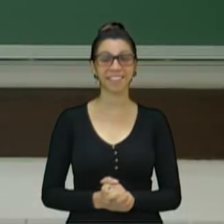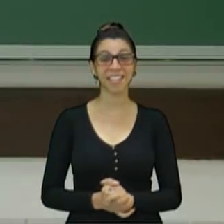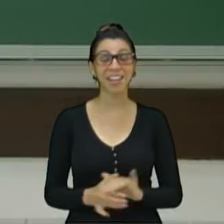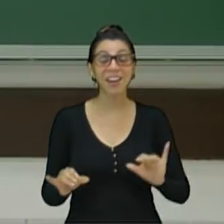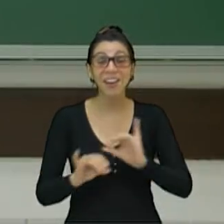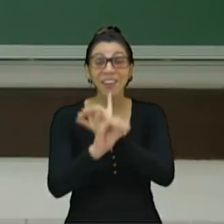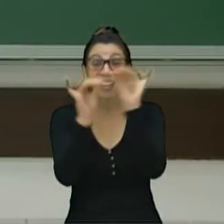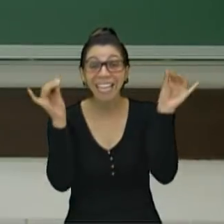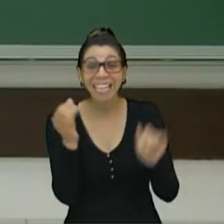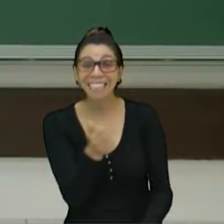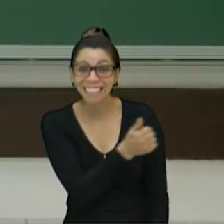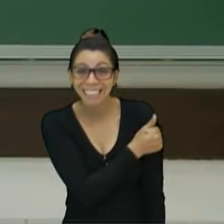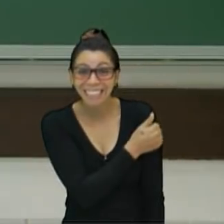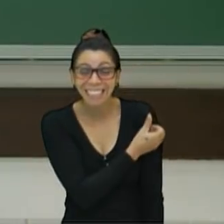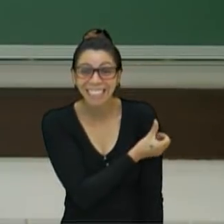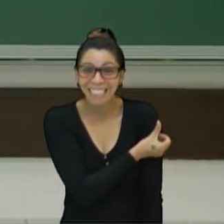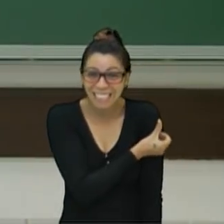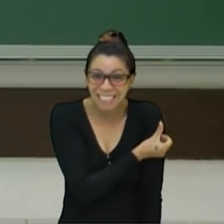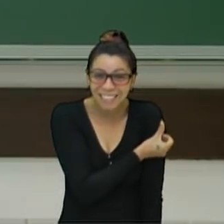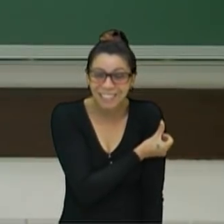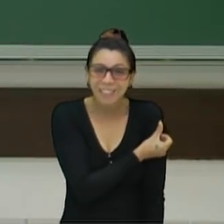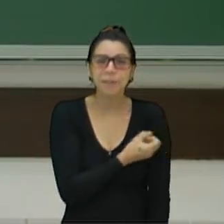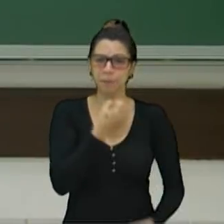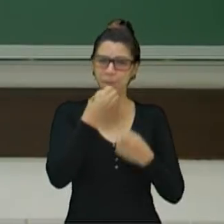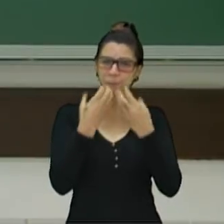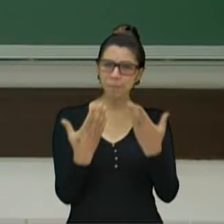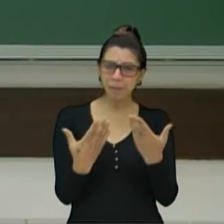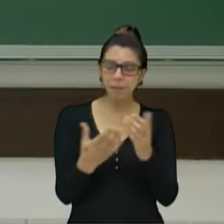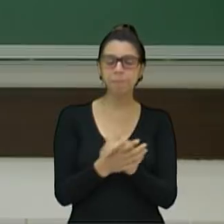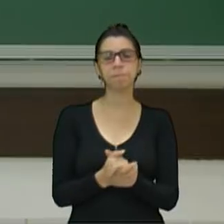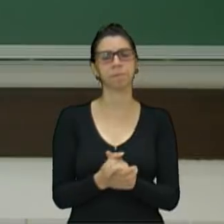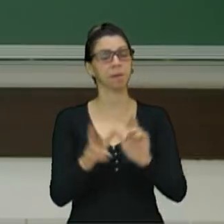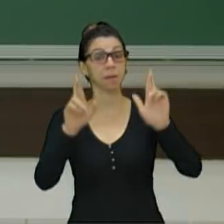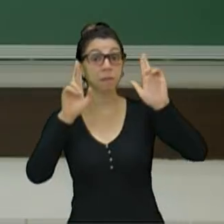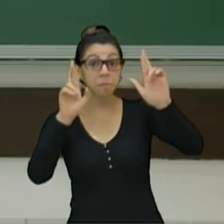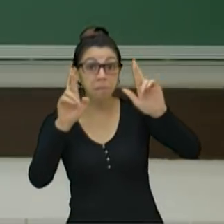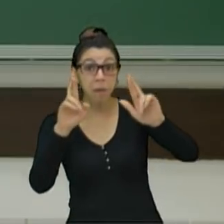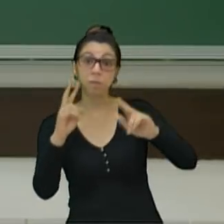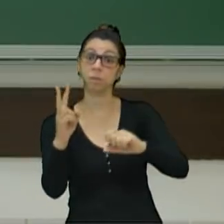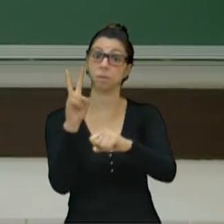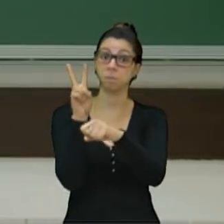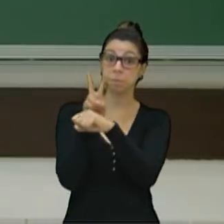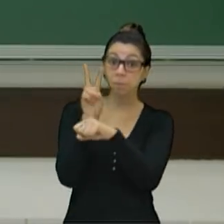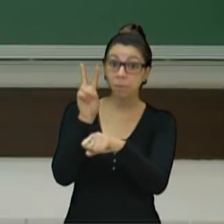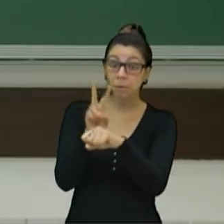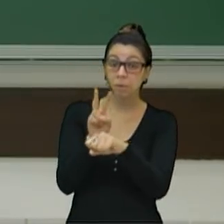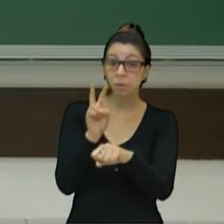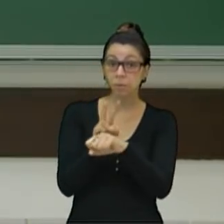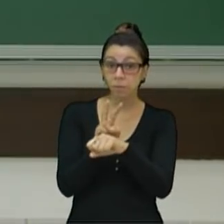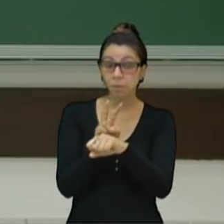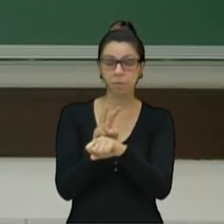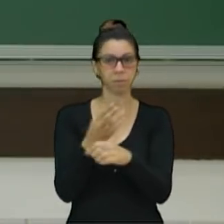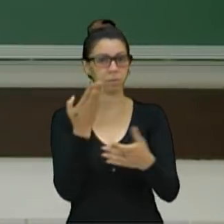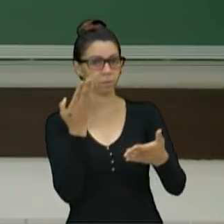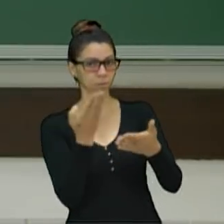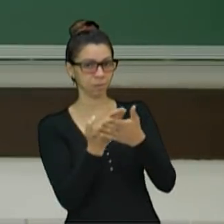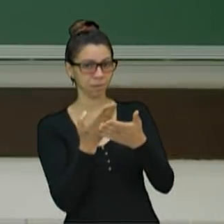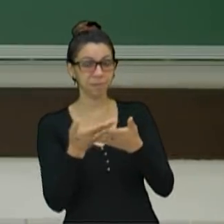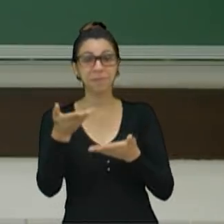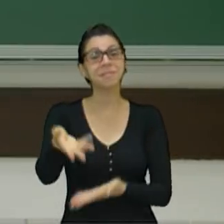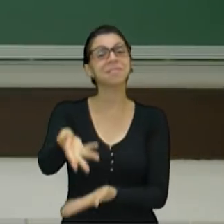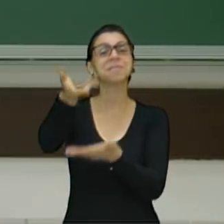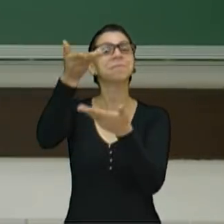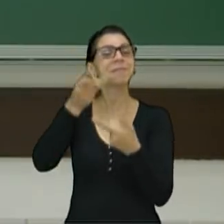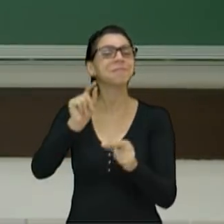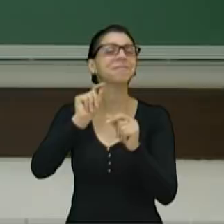Olá, sexto ano, tudo bom com vocês? Espero que estejam se cuidando, se comportando, estudando. Sejam bem-vindos a mais